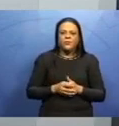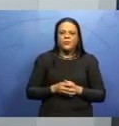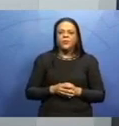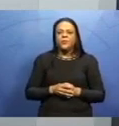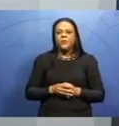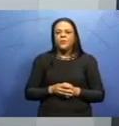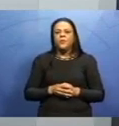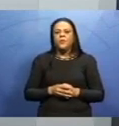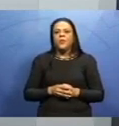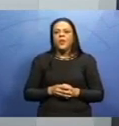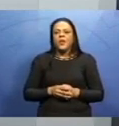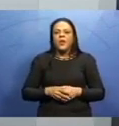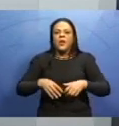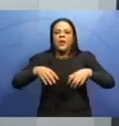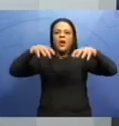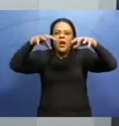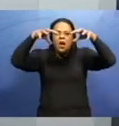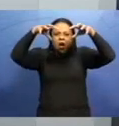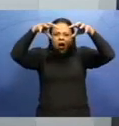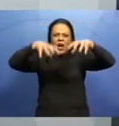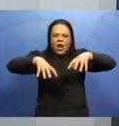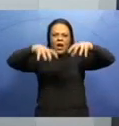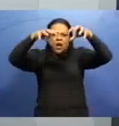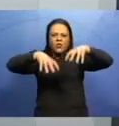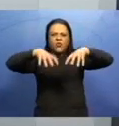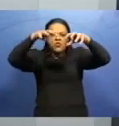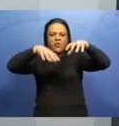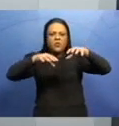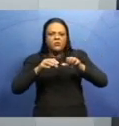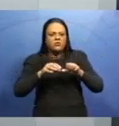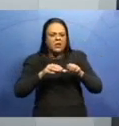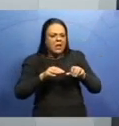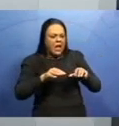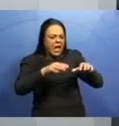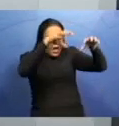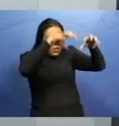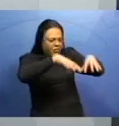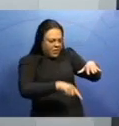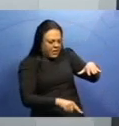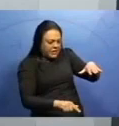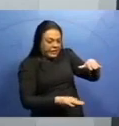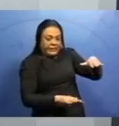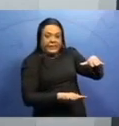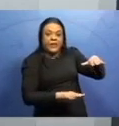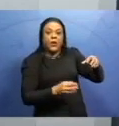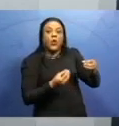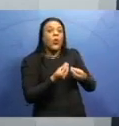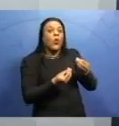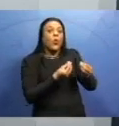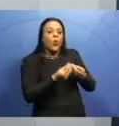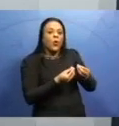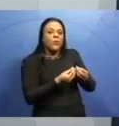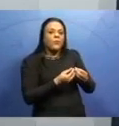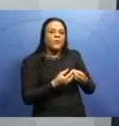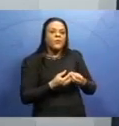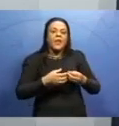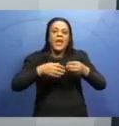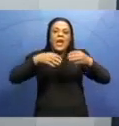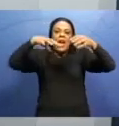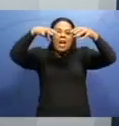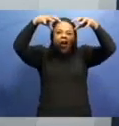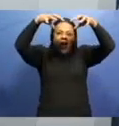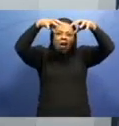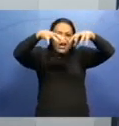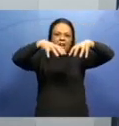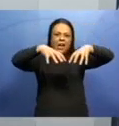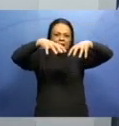A maior parte da chuva pode nunca chegar ao chão. Grande parte dessa água vinda do céu